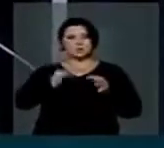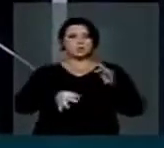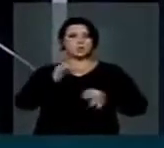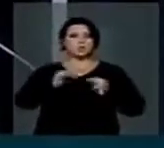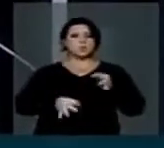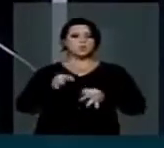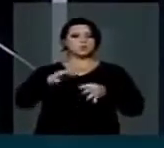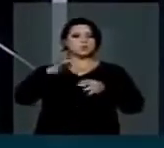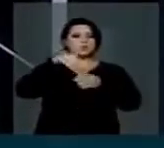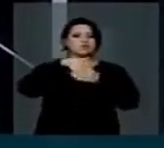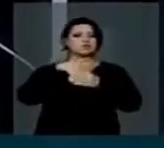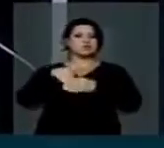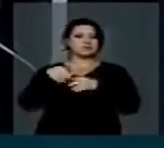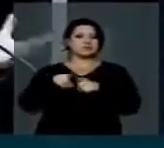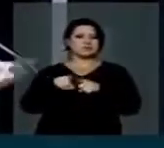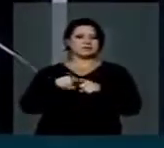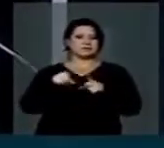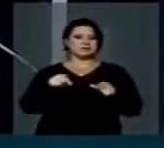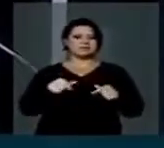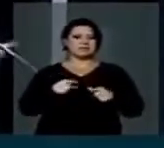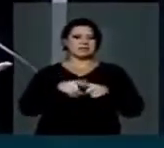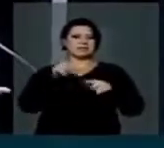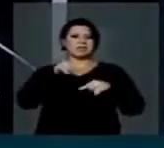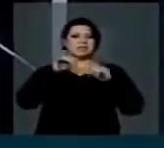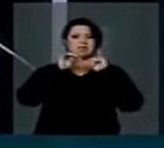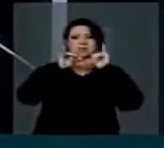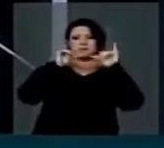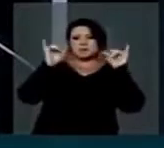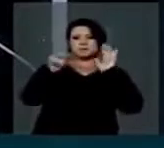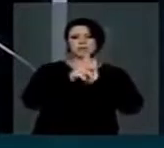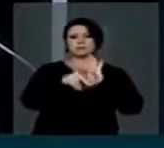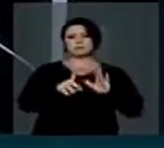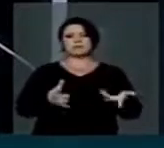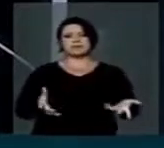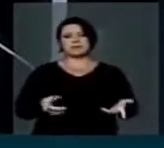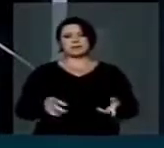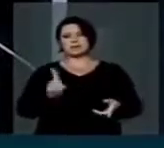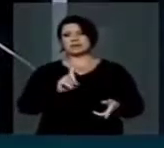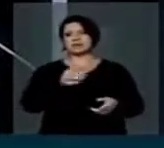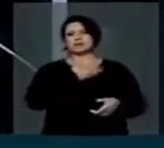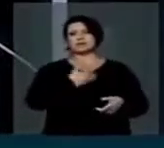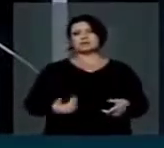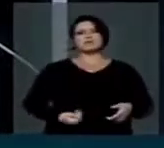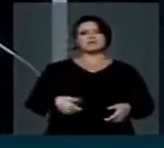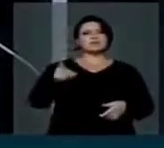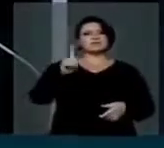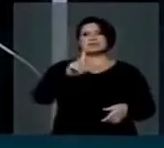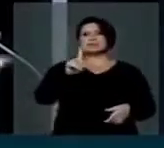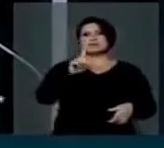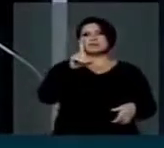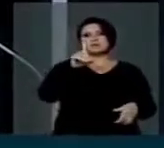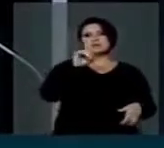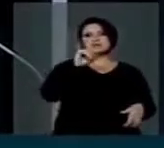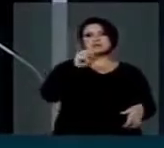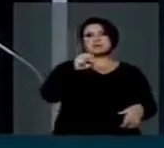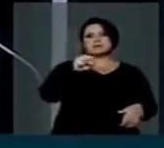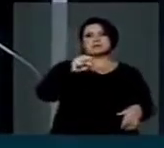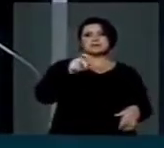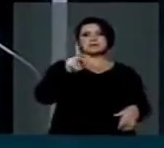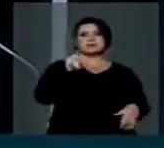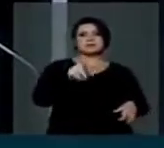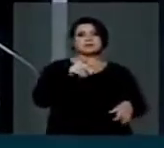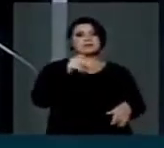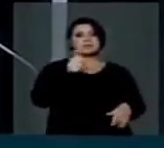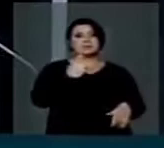juízes eleitorais que aquilo é uma propaganda institucional, mas a propaganda do Disque 180